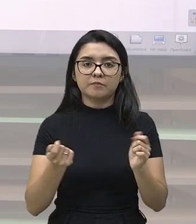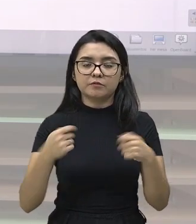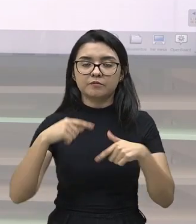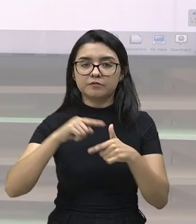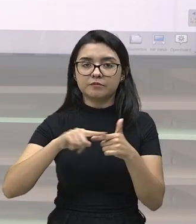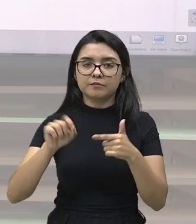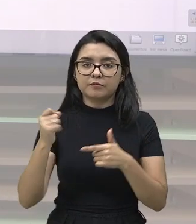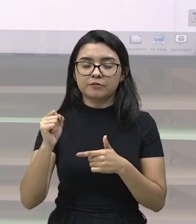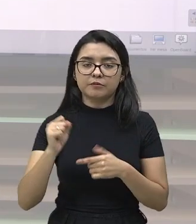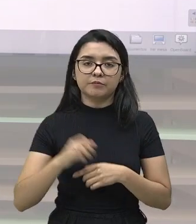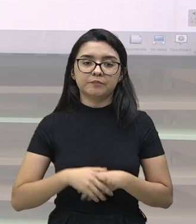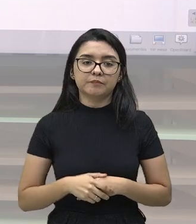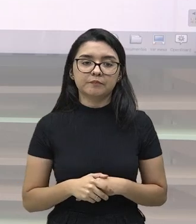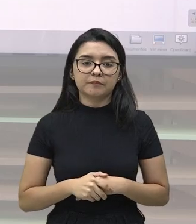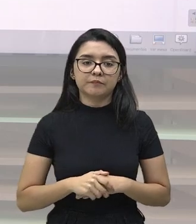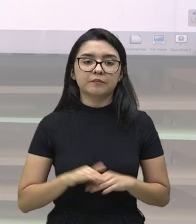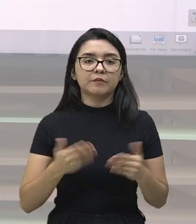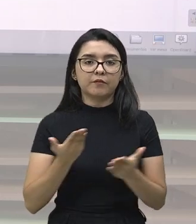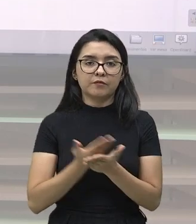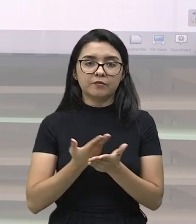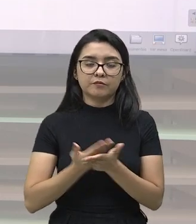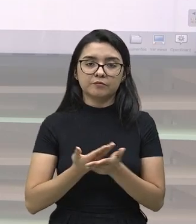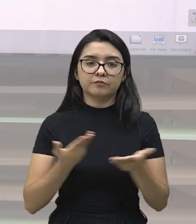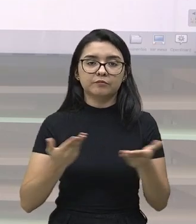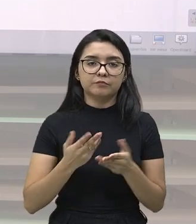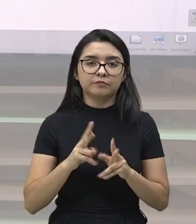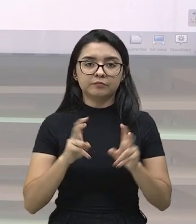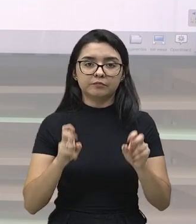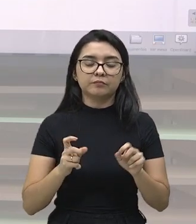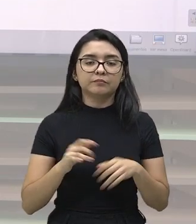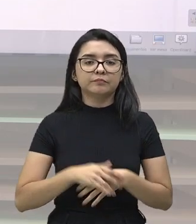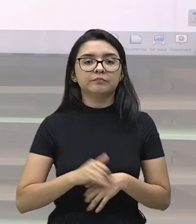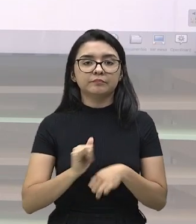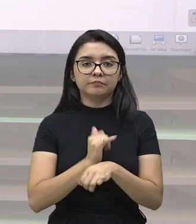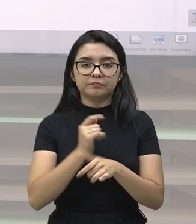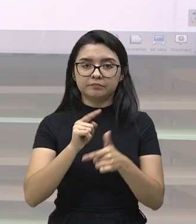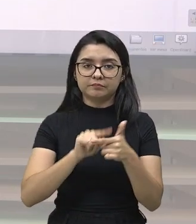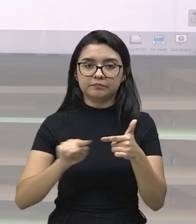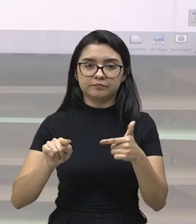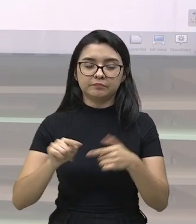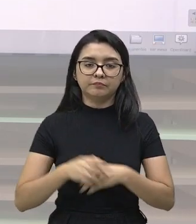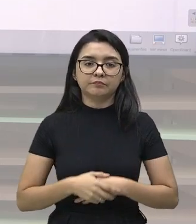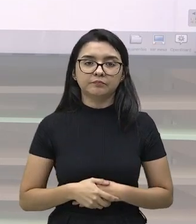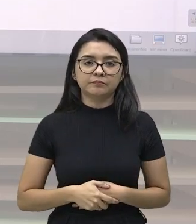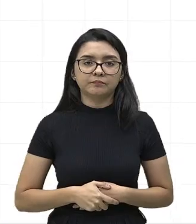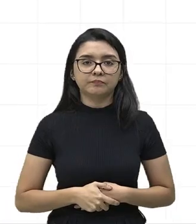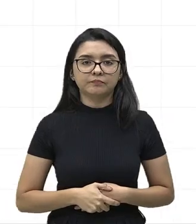divisíveis por 8. E essa foi a nossa aula sobre critérios de divisibilidade.